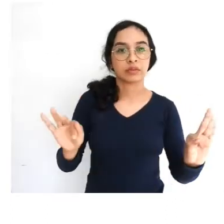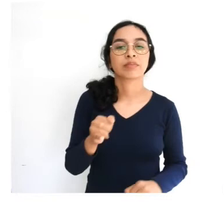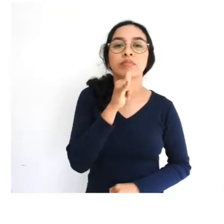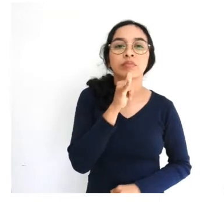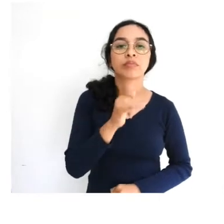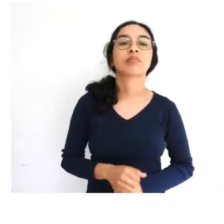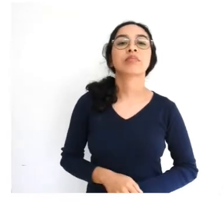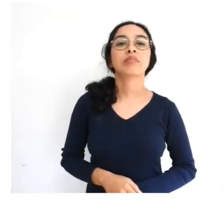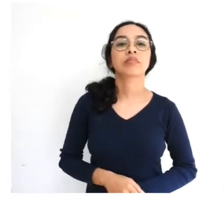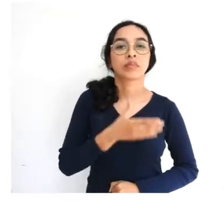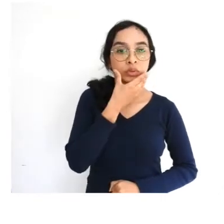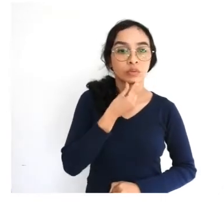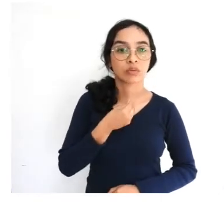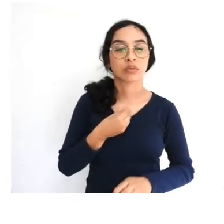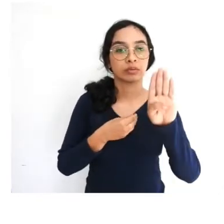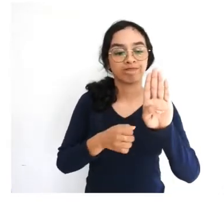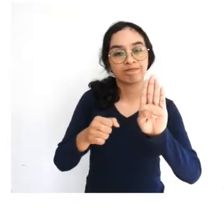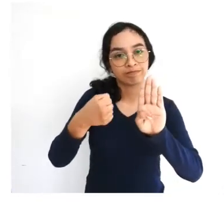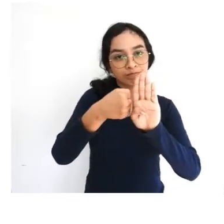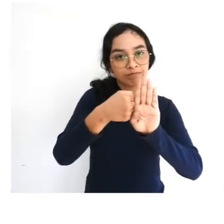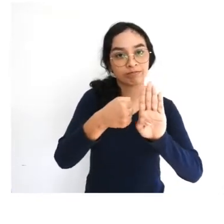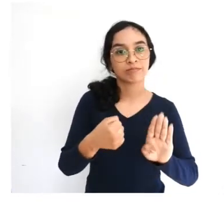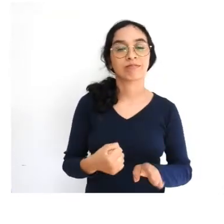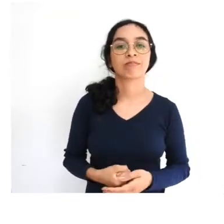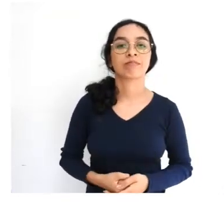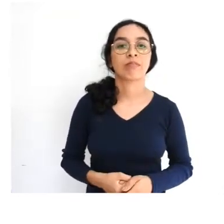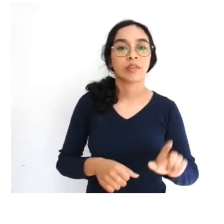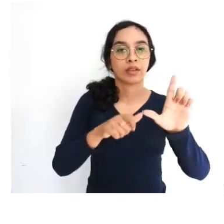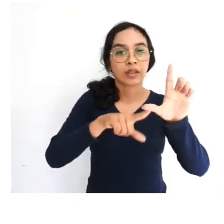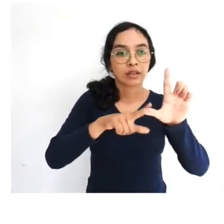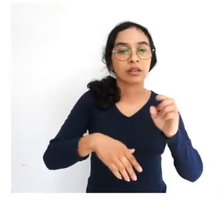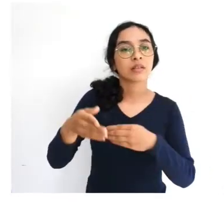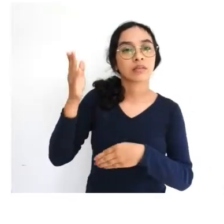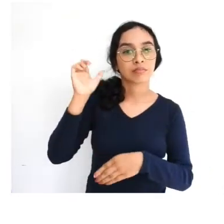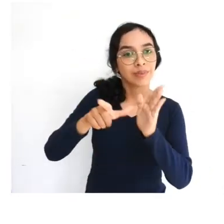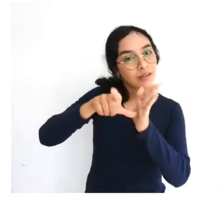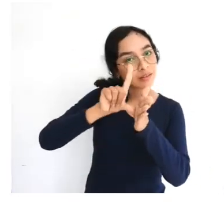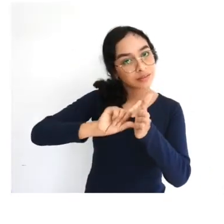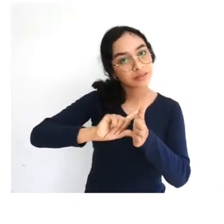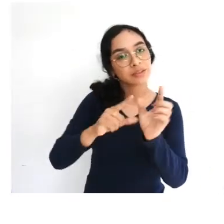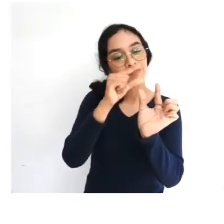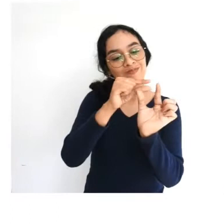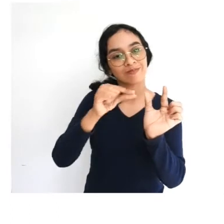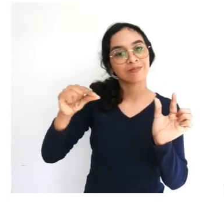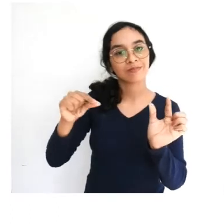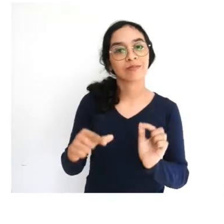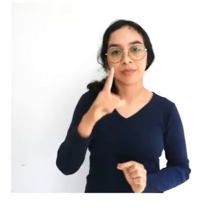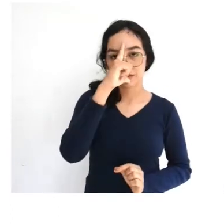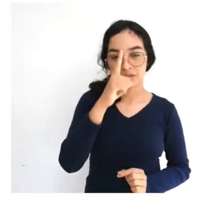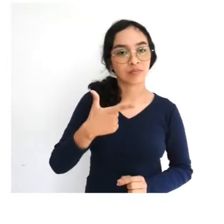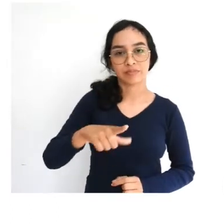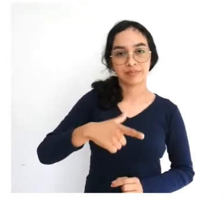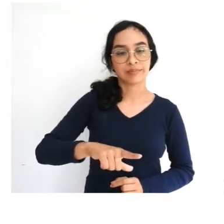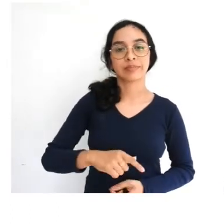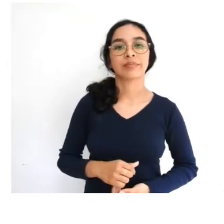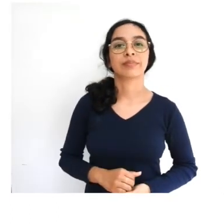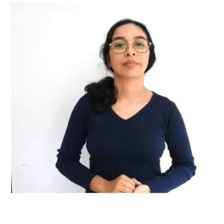um substantivo. E antes nós temos um artigo. Os artigos não existiam em